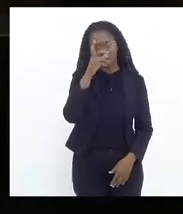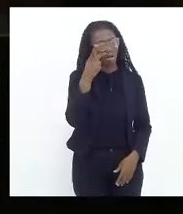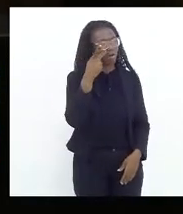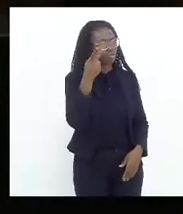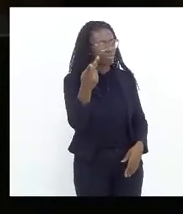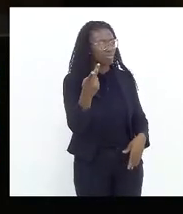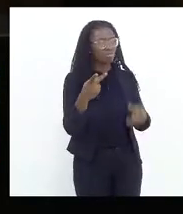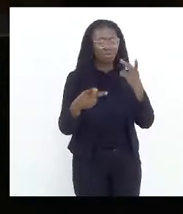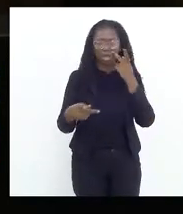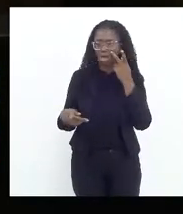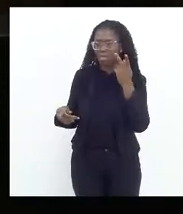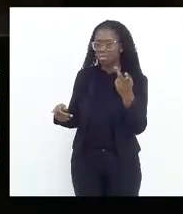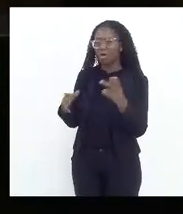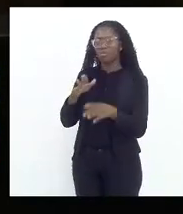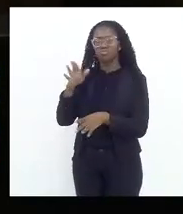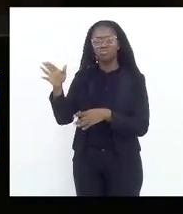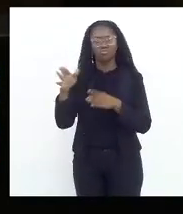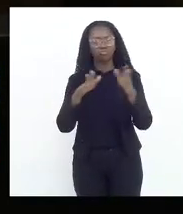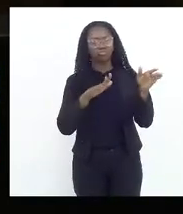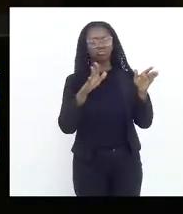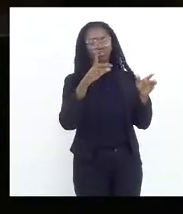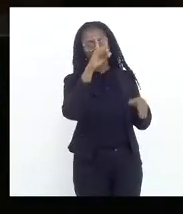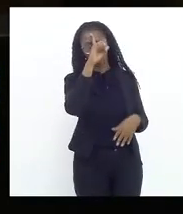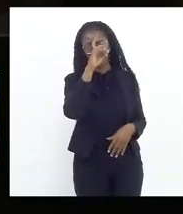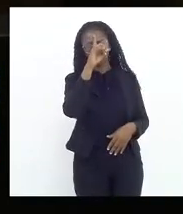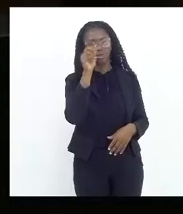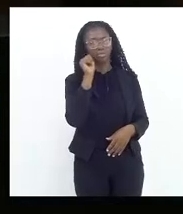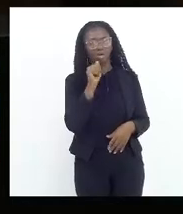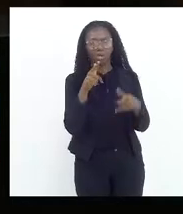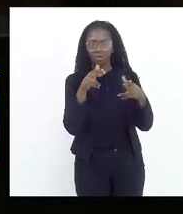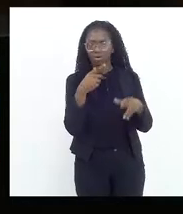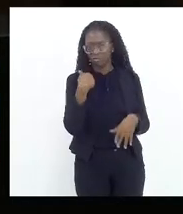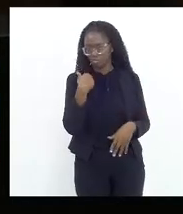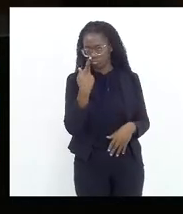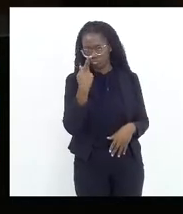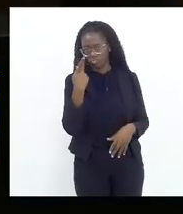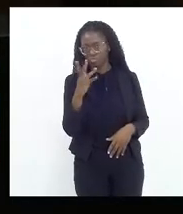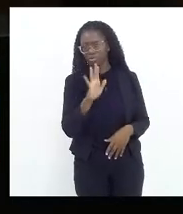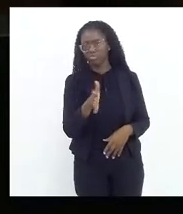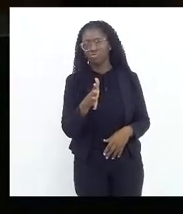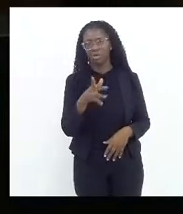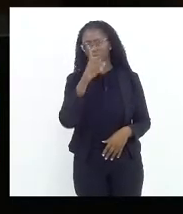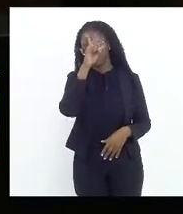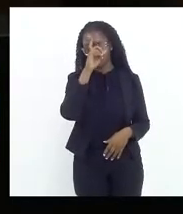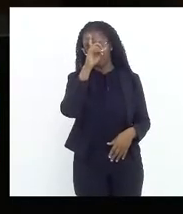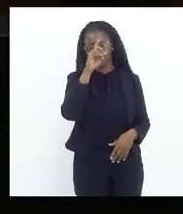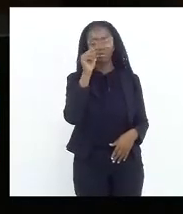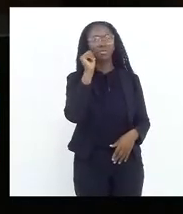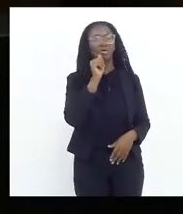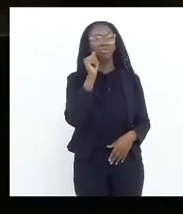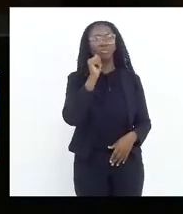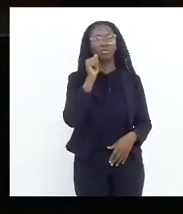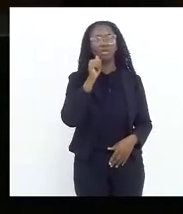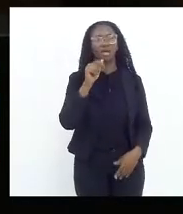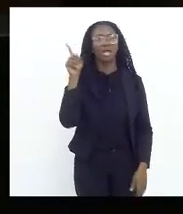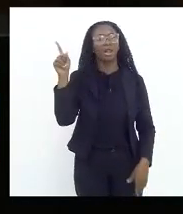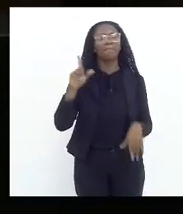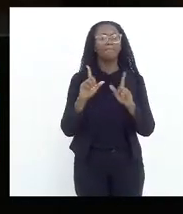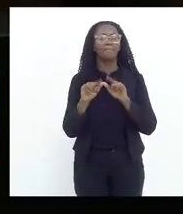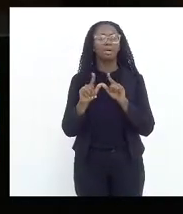os hospitais da mulher, como que eu visitei o Hospital da Mulher Marisca Ribeiro, que fica em